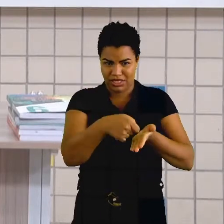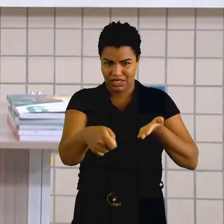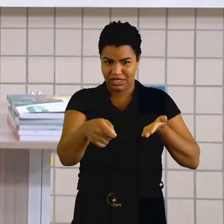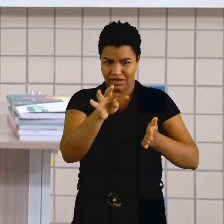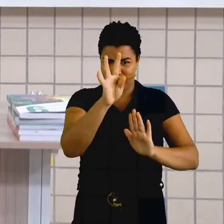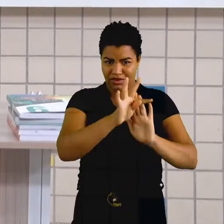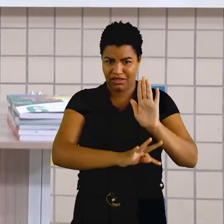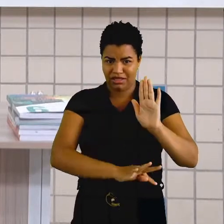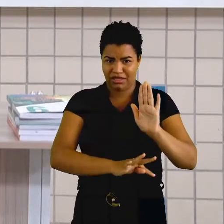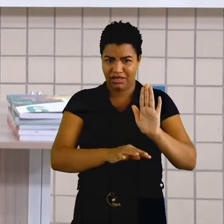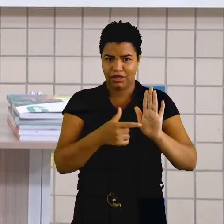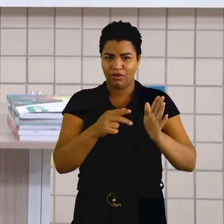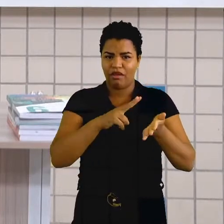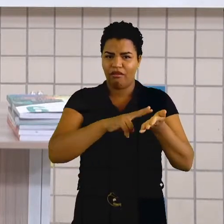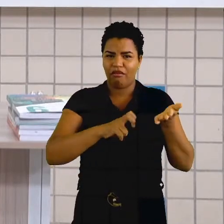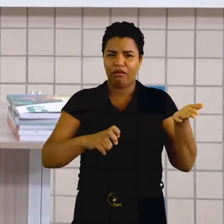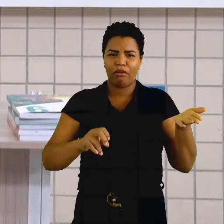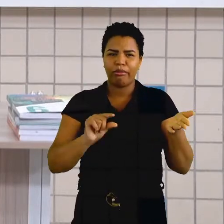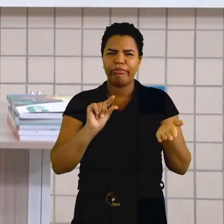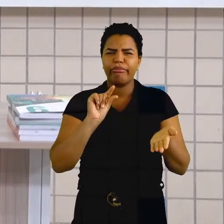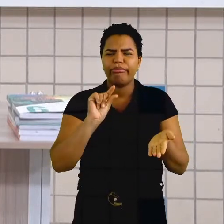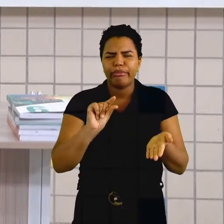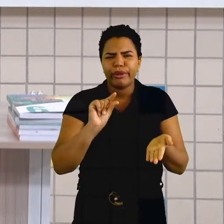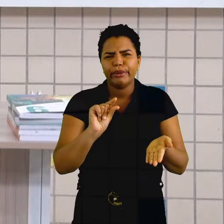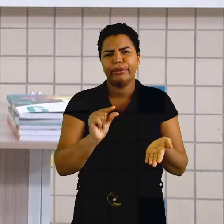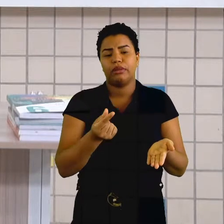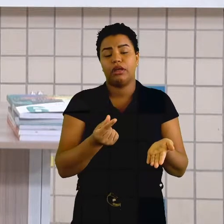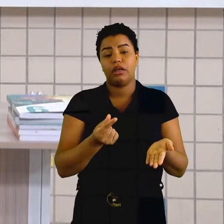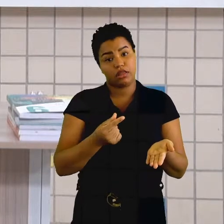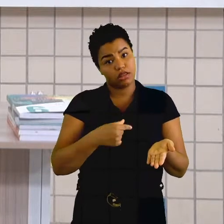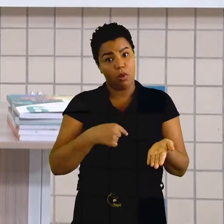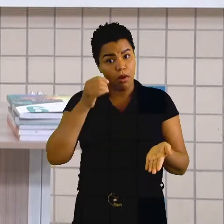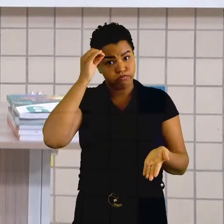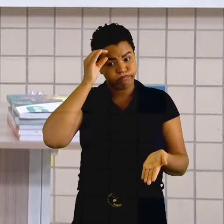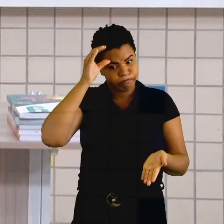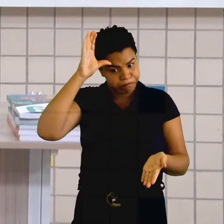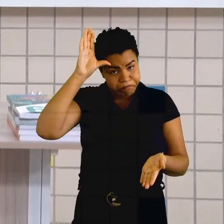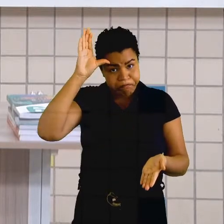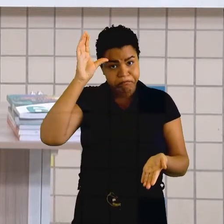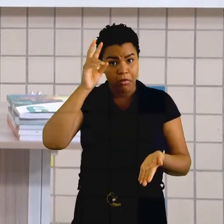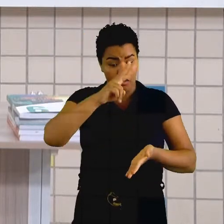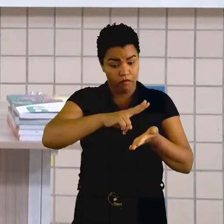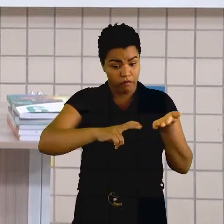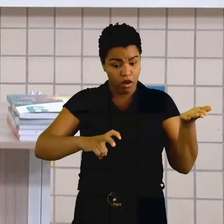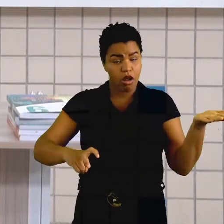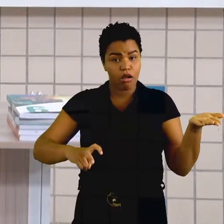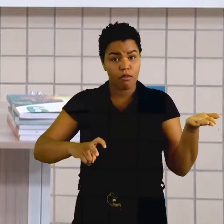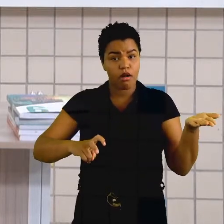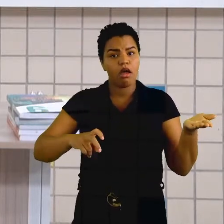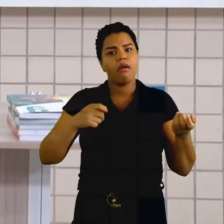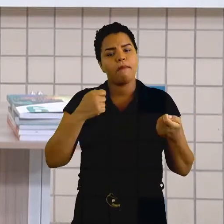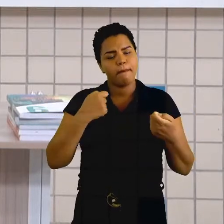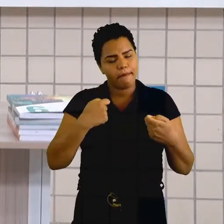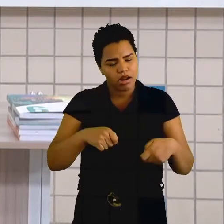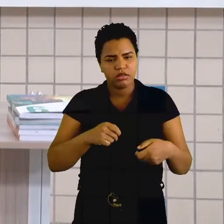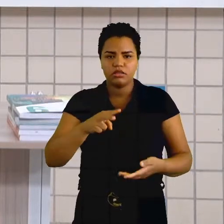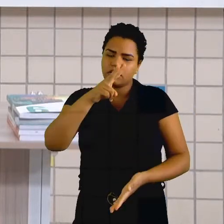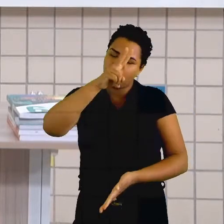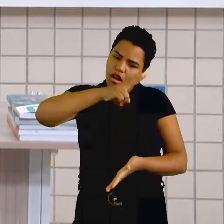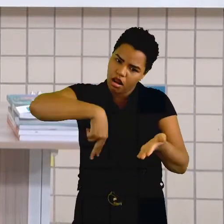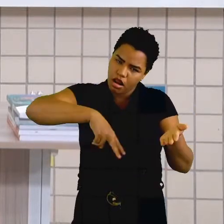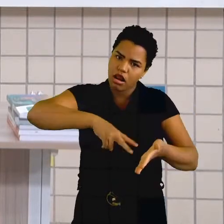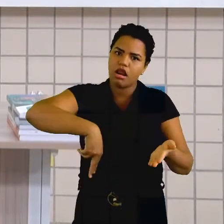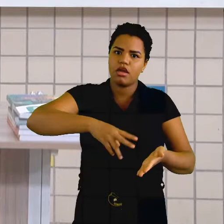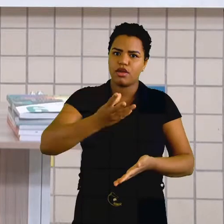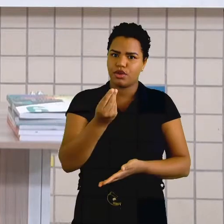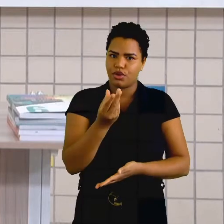não tem muito vocabulário. Para aumentar o nosso vocabulário, é importante lermos bastante. Por isso, a prática